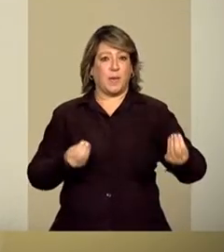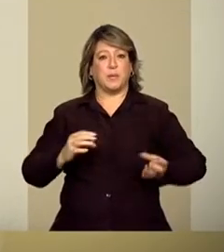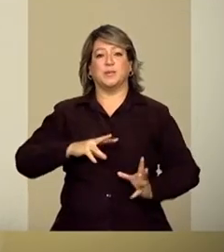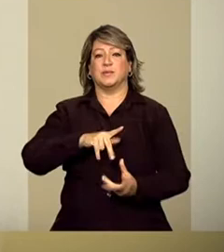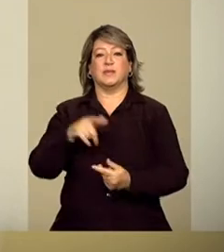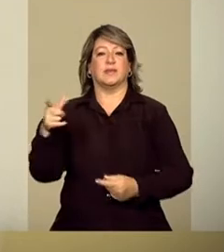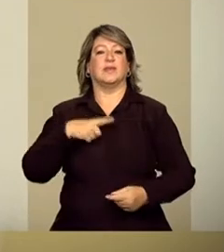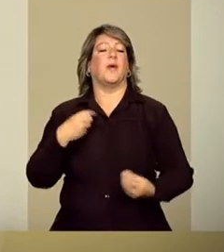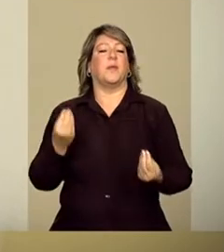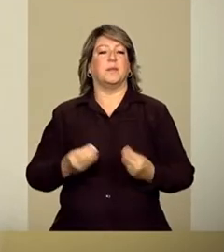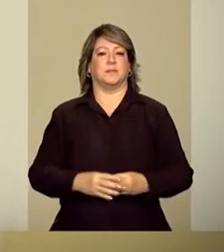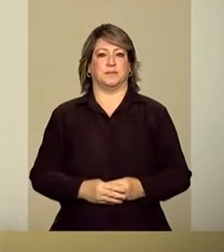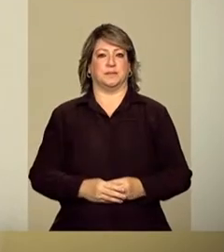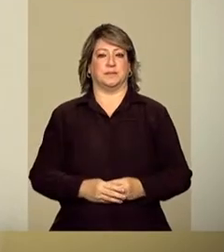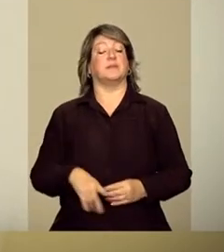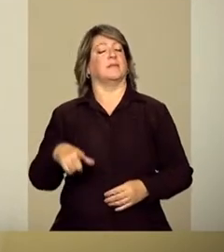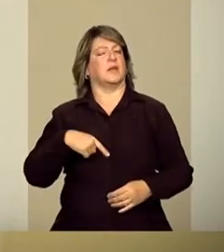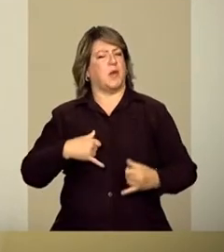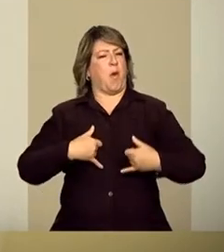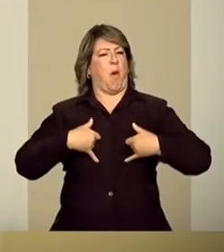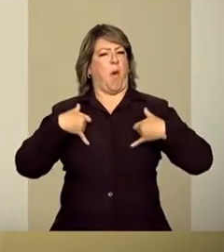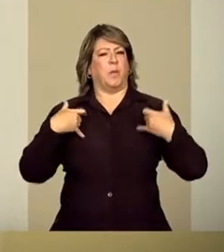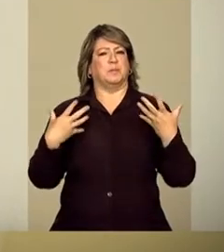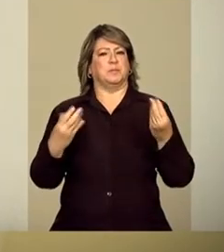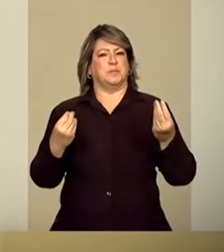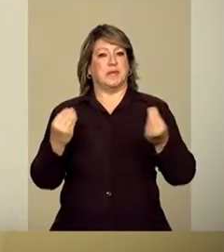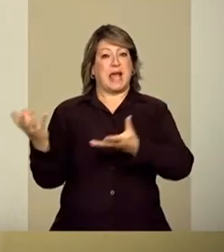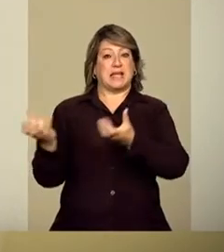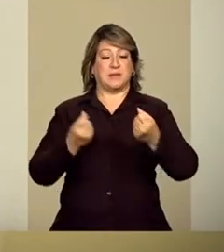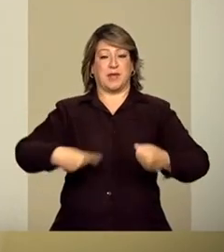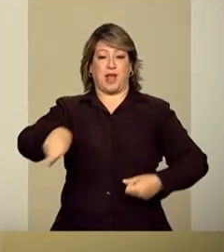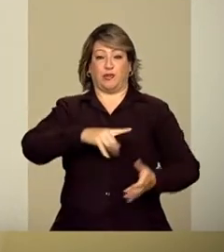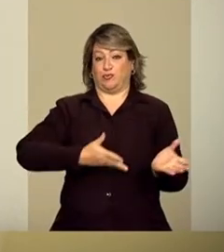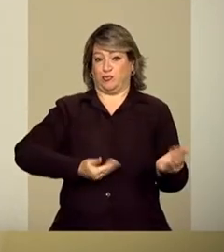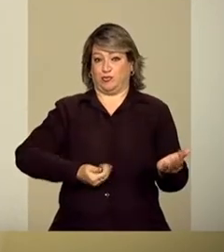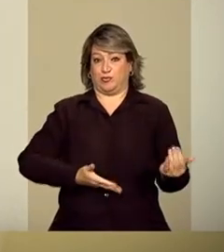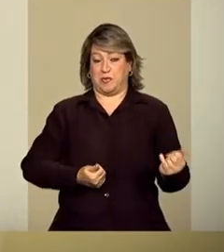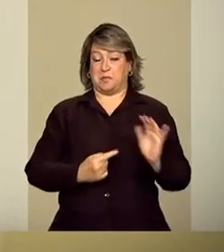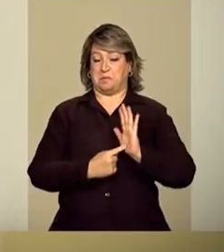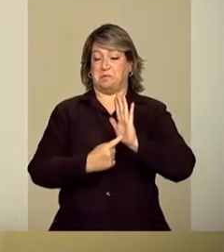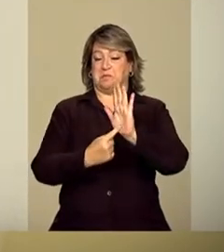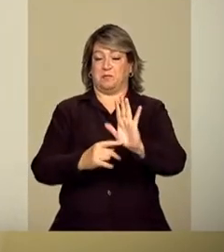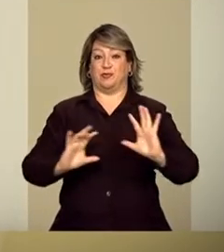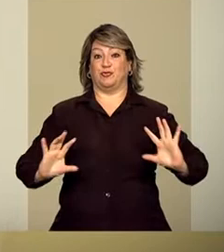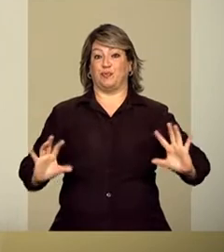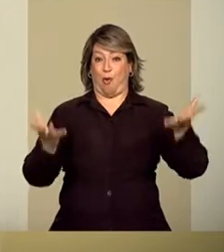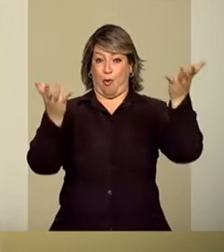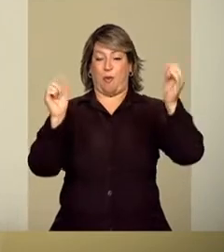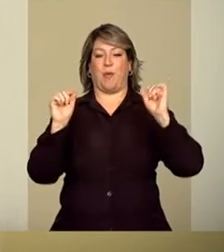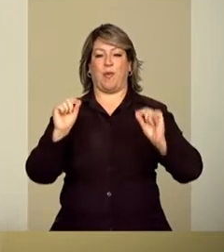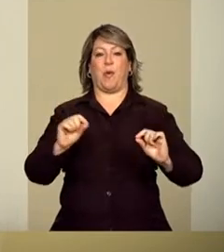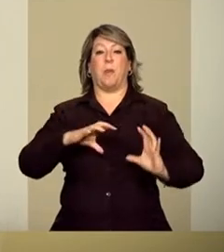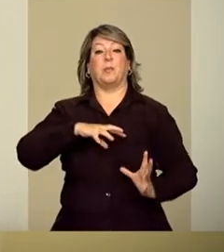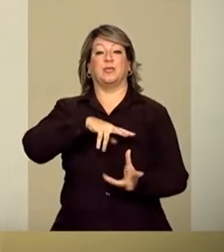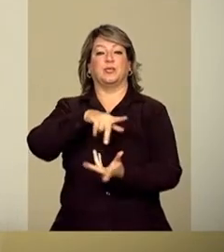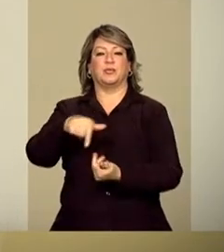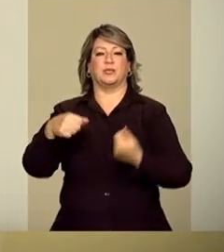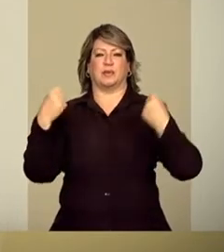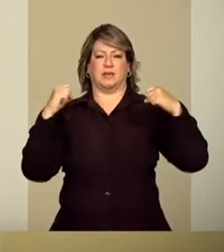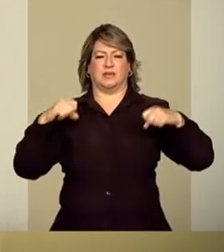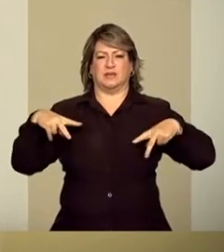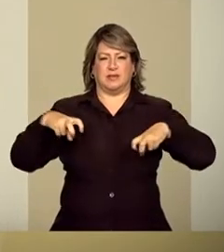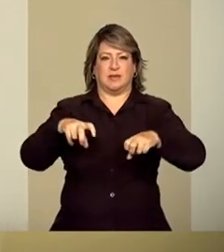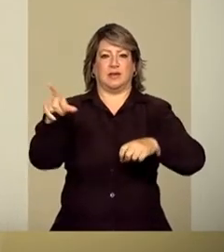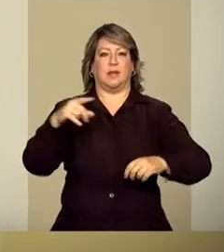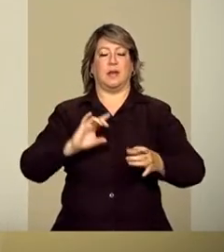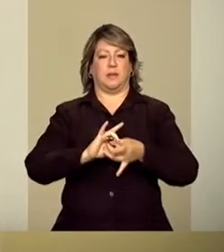Ah, Luciano, foi um orgulho imenso receber esses jovens que deram um show no Mundial de Atletismo Paralímpico lá